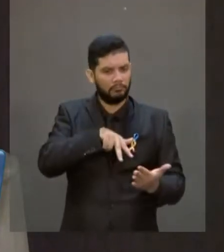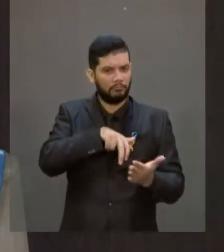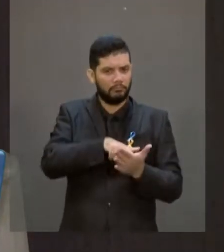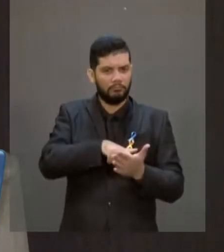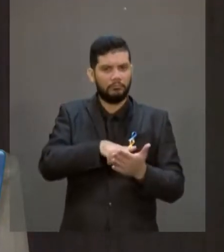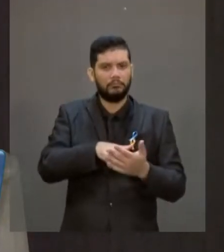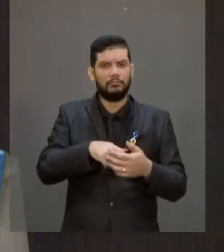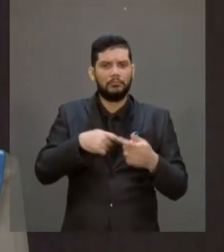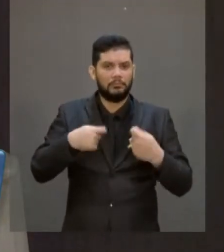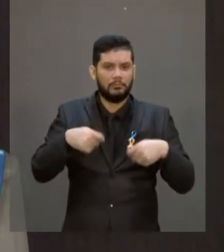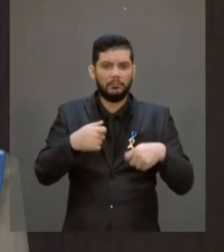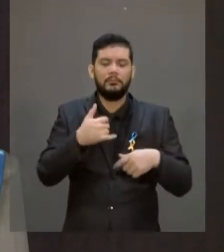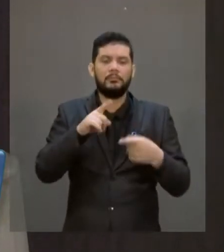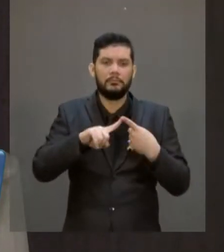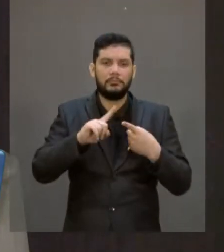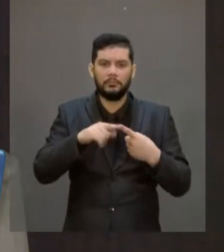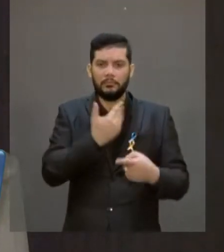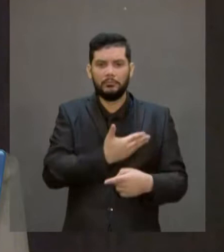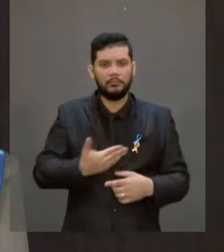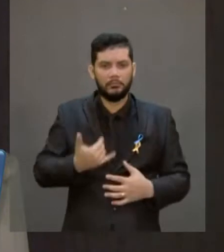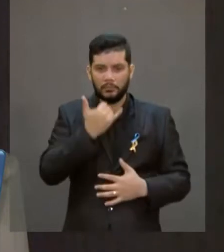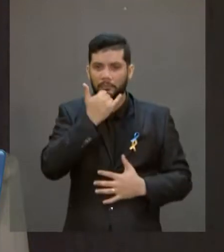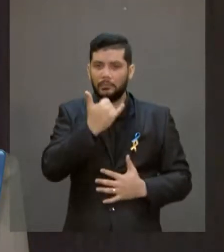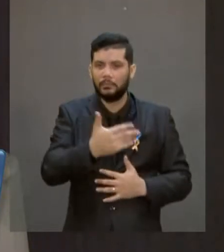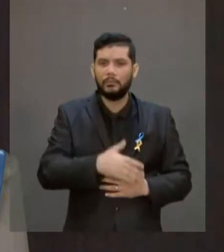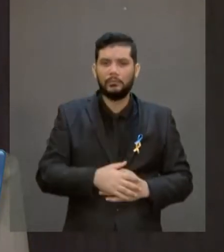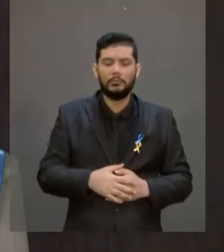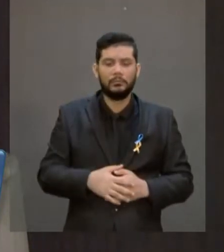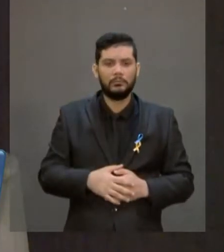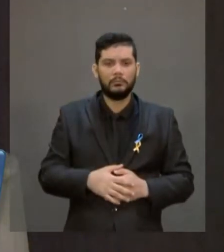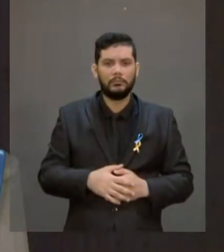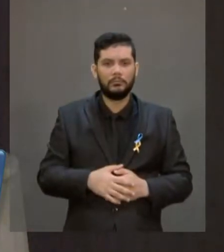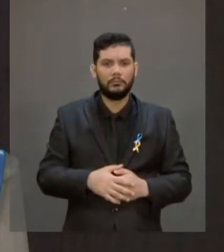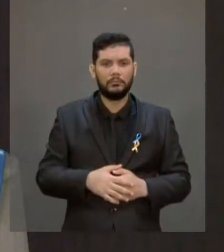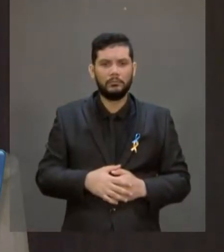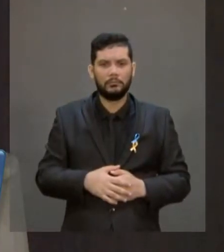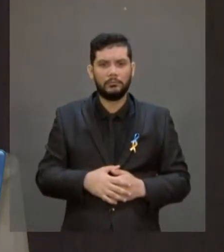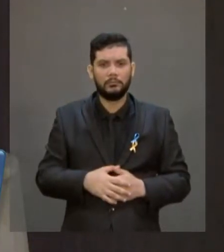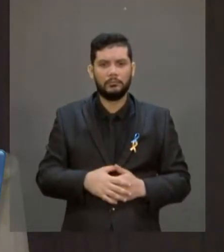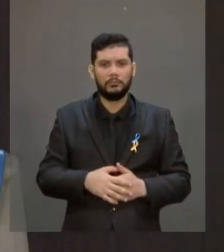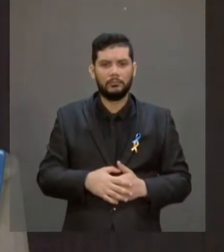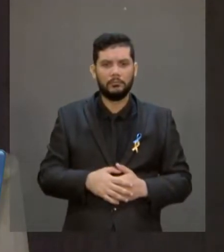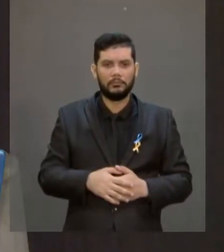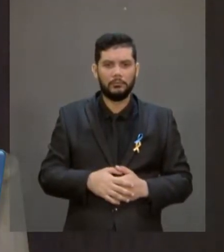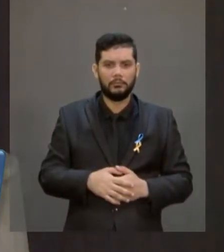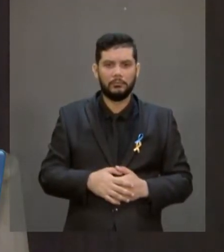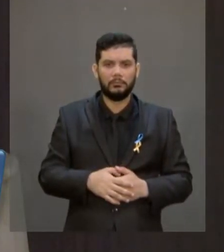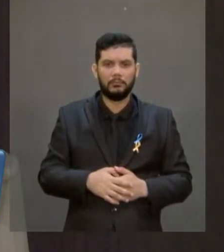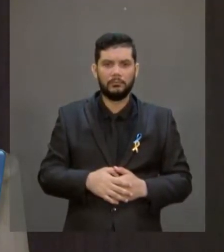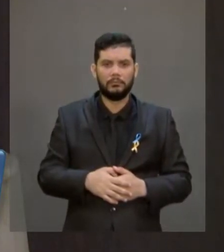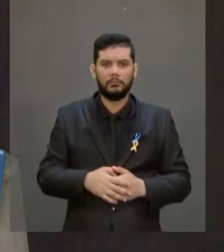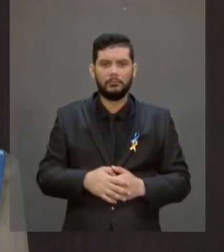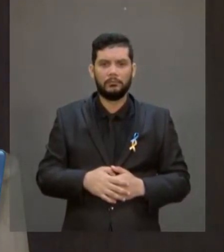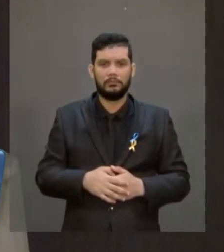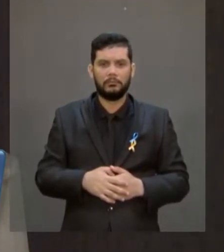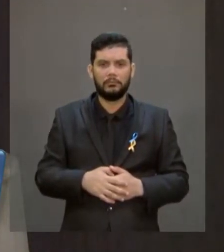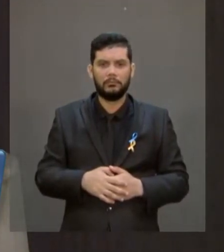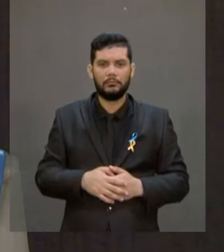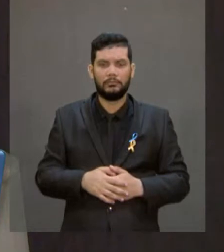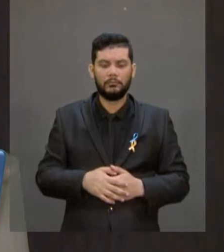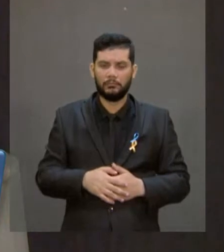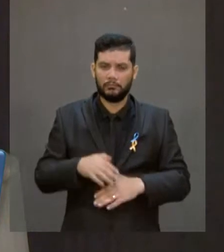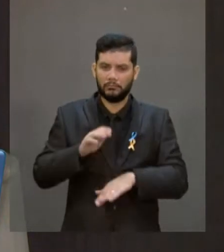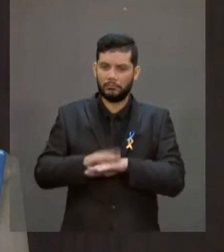é humano pedir desculpa. É humano pedir desculpa. E a quem cabe essa desculpa é ao governador do Estado do Ceará. É